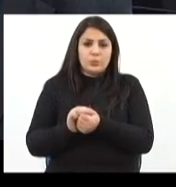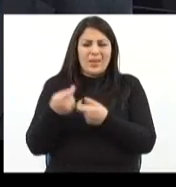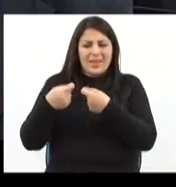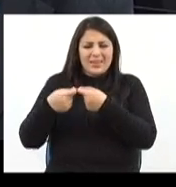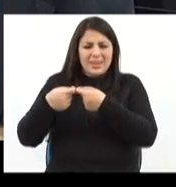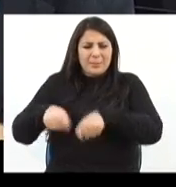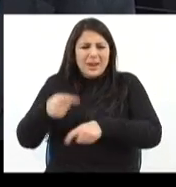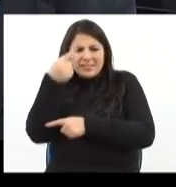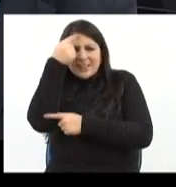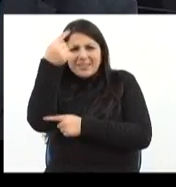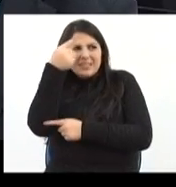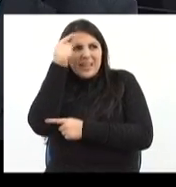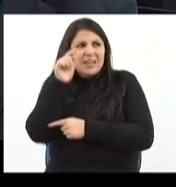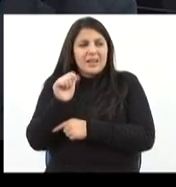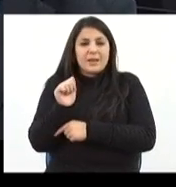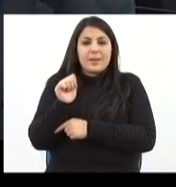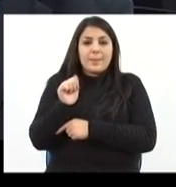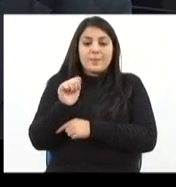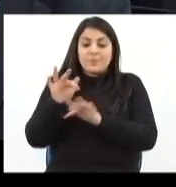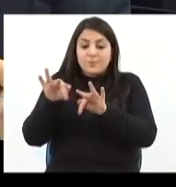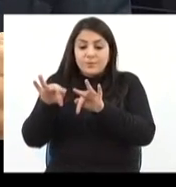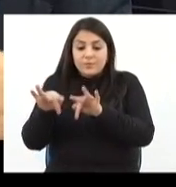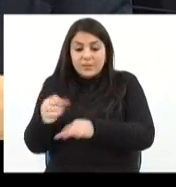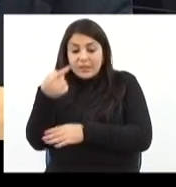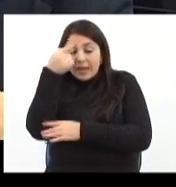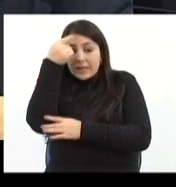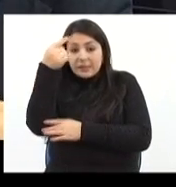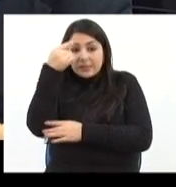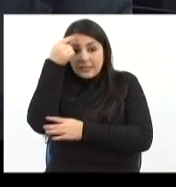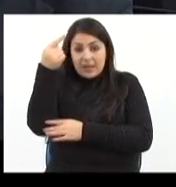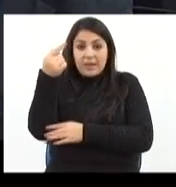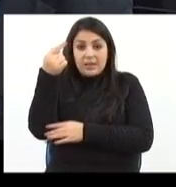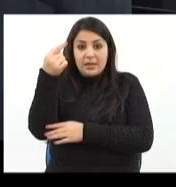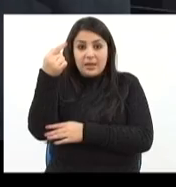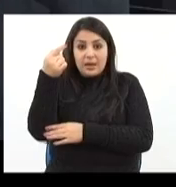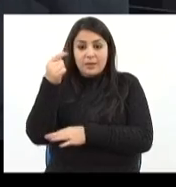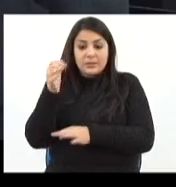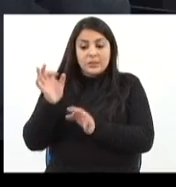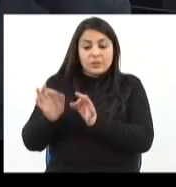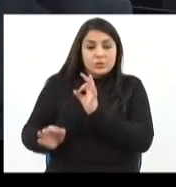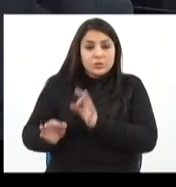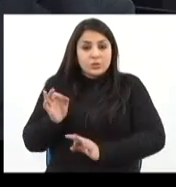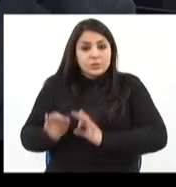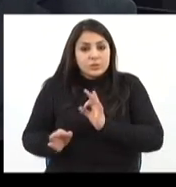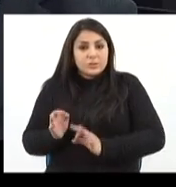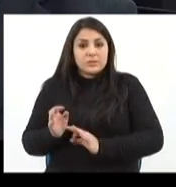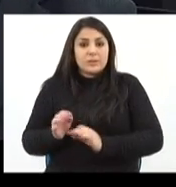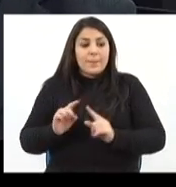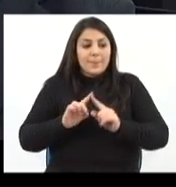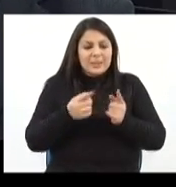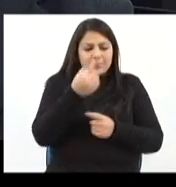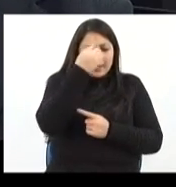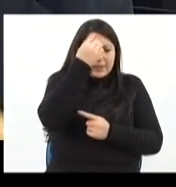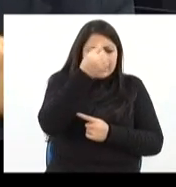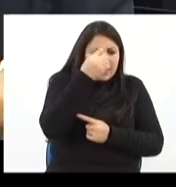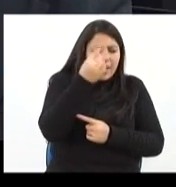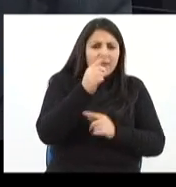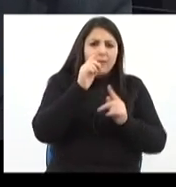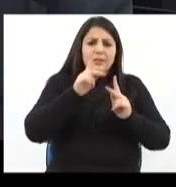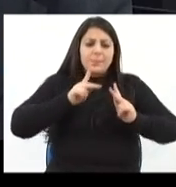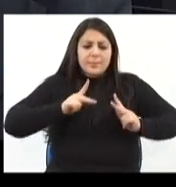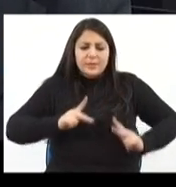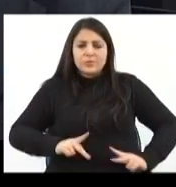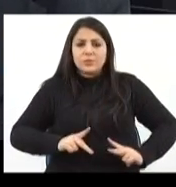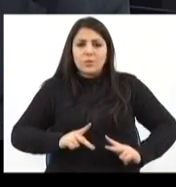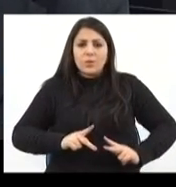fato, de quebrar esse paradigma, de sair do viés punitivo para o viés da promoção da pessoa humana, para que se